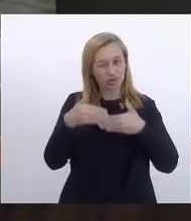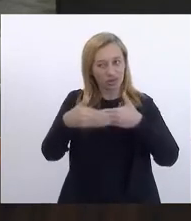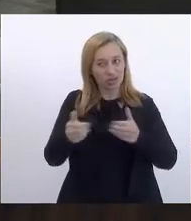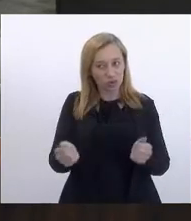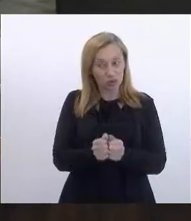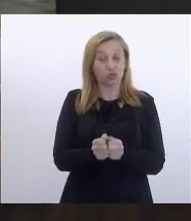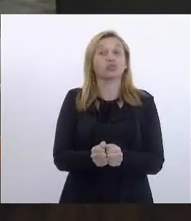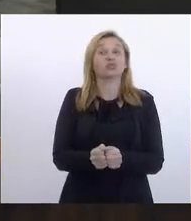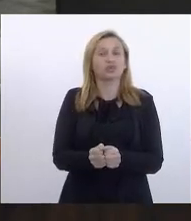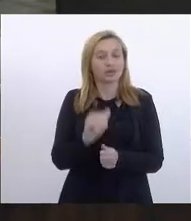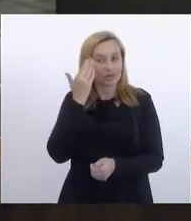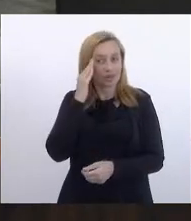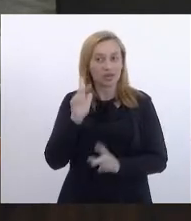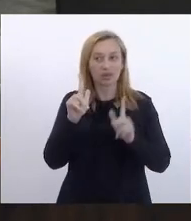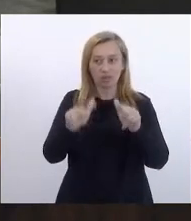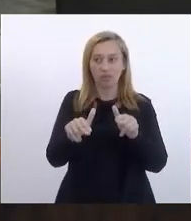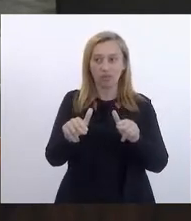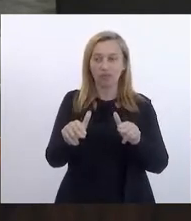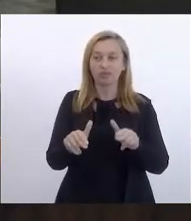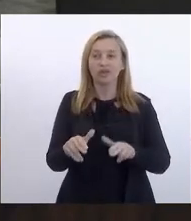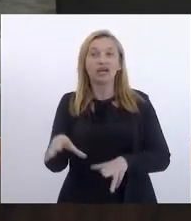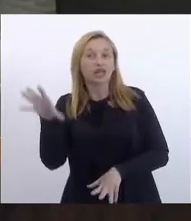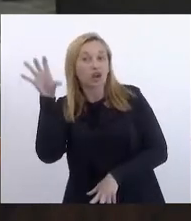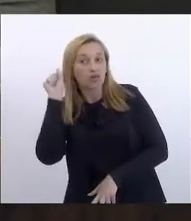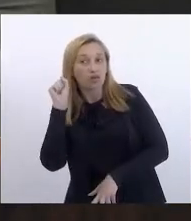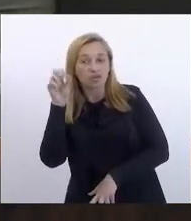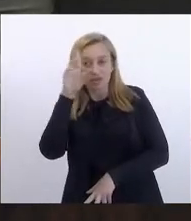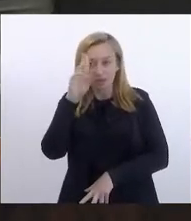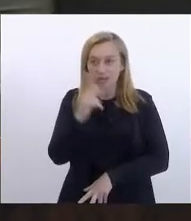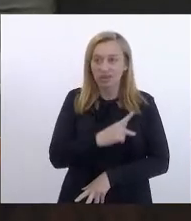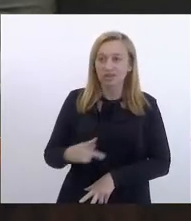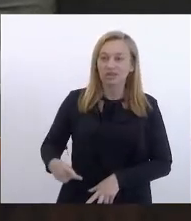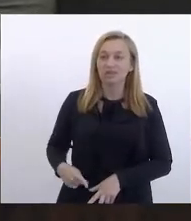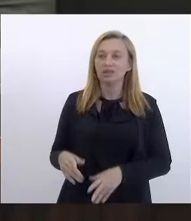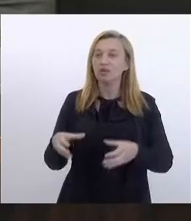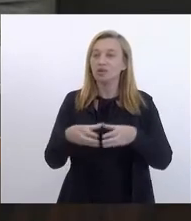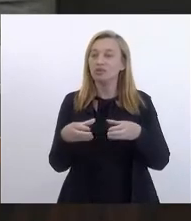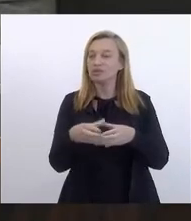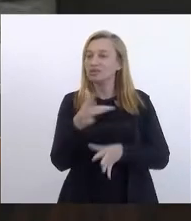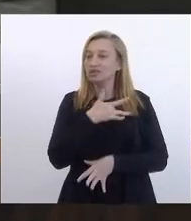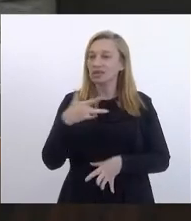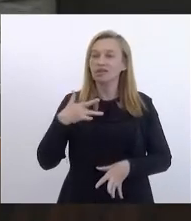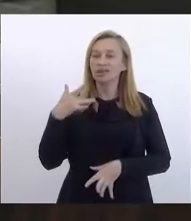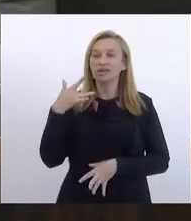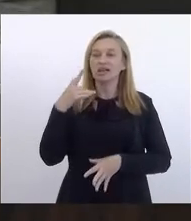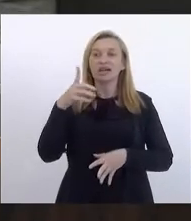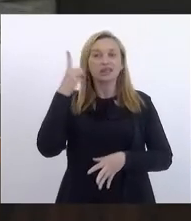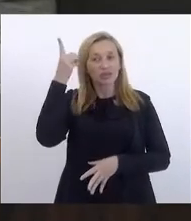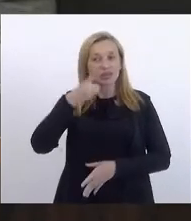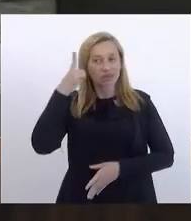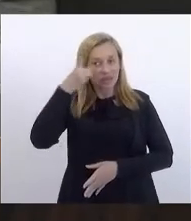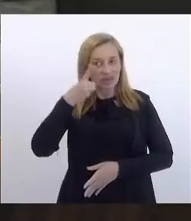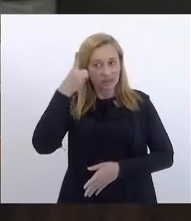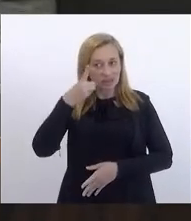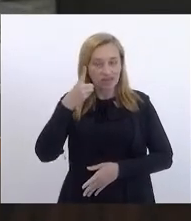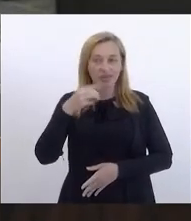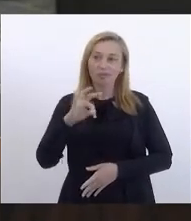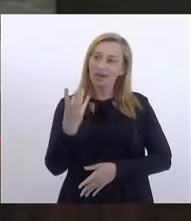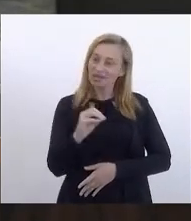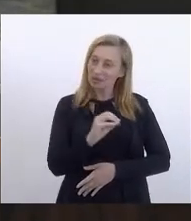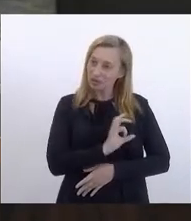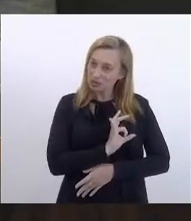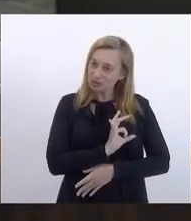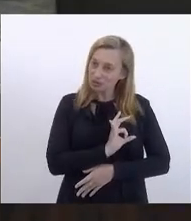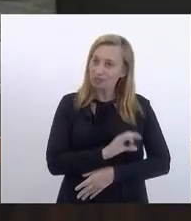no entendimento. Você está me ouvindo, presidente? da Comissão de Saúde, a nobre deputada Marta Rocha.